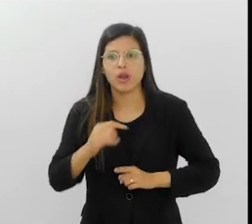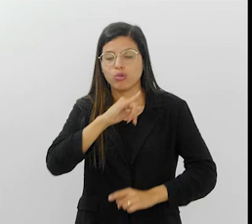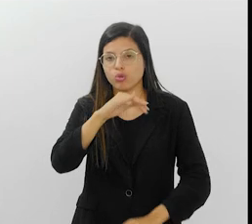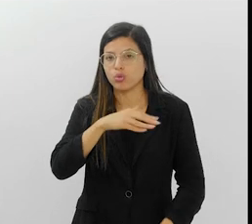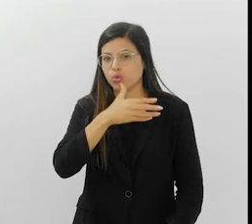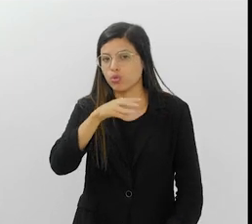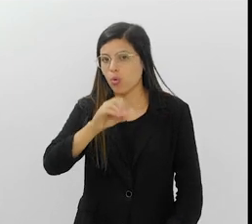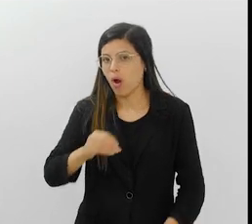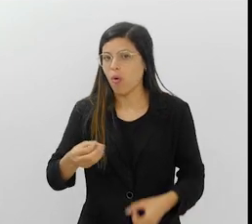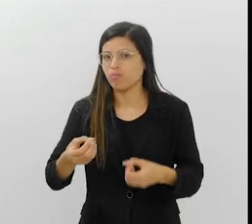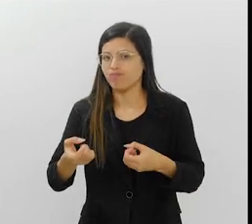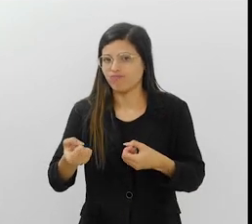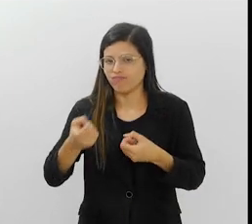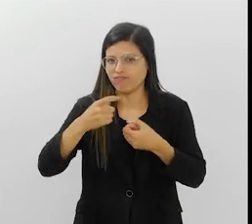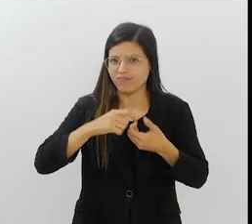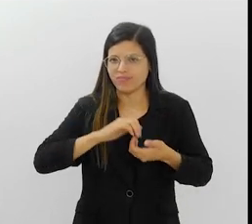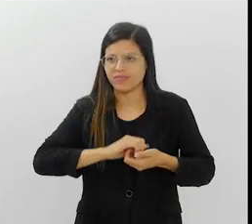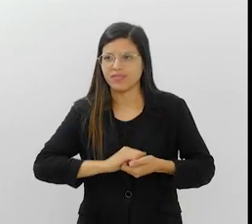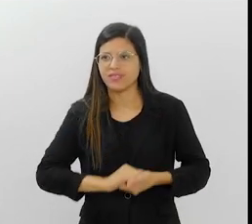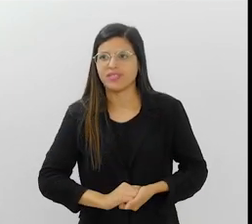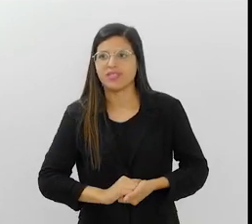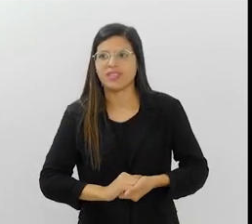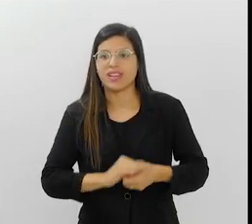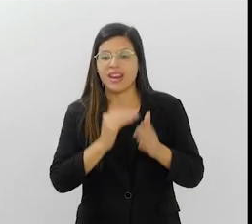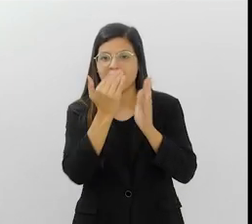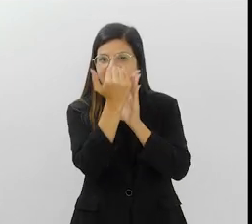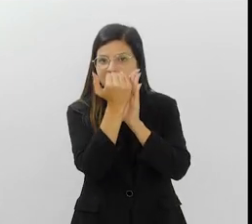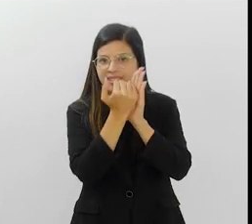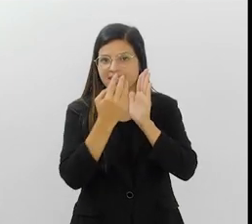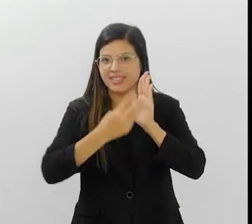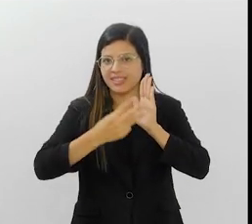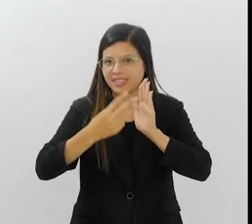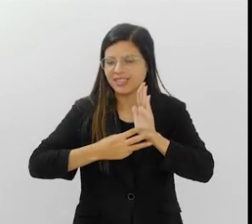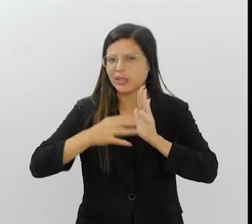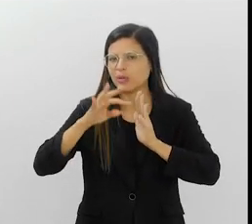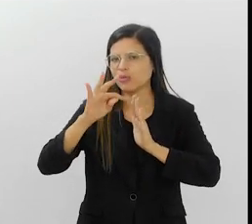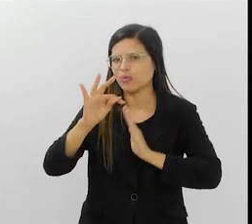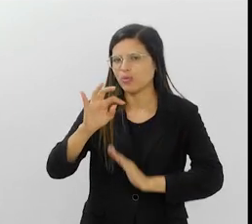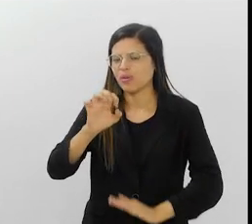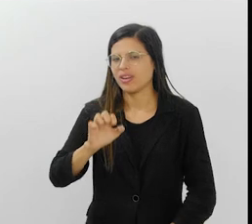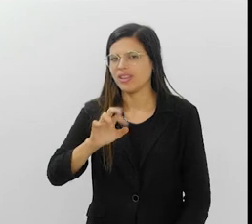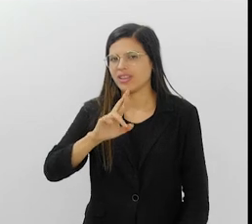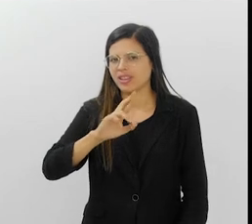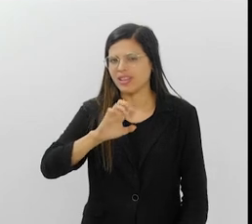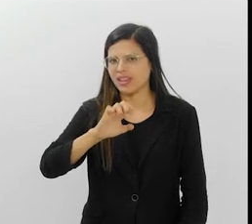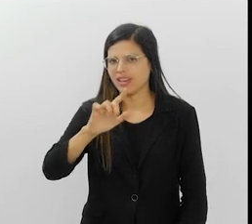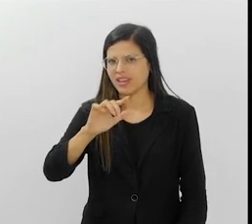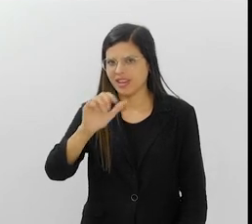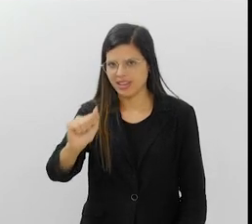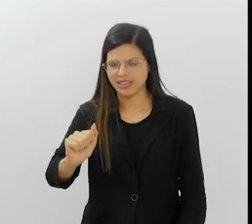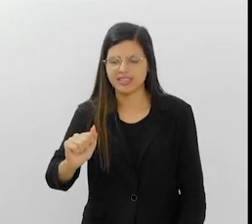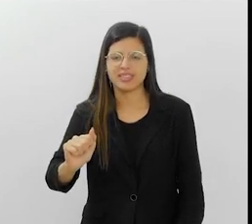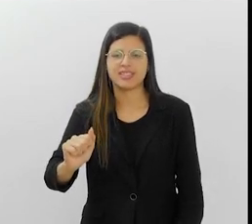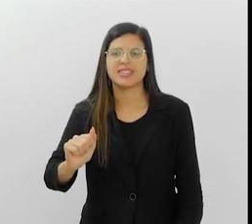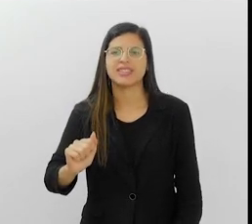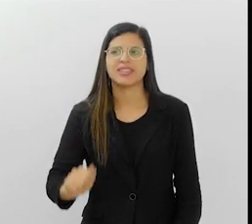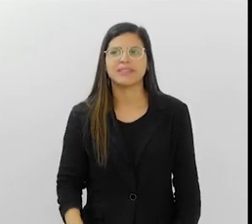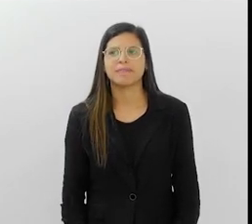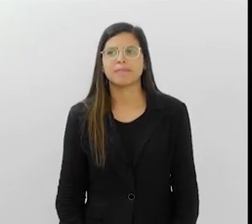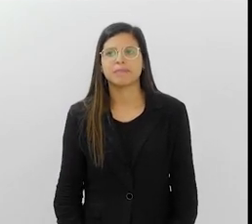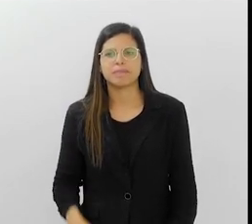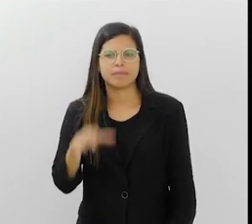não deram certo. E aí, quando o João vem para Viradouro, ele de cara emplaca um terceiro lugar com a Teresa de Benguela, né? Eu costumo dizer sempre aqui